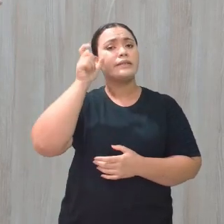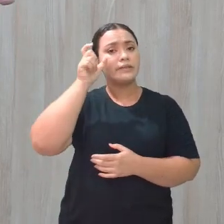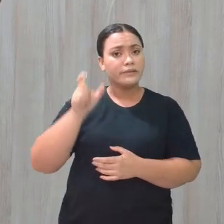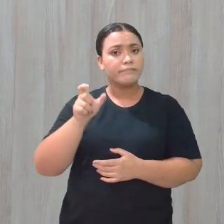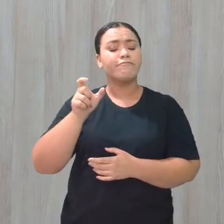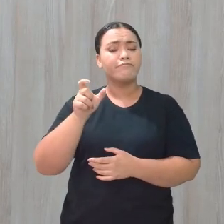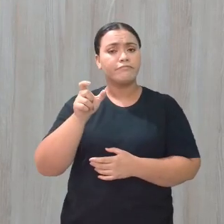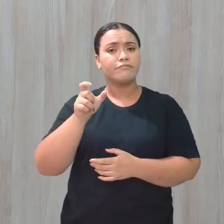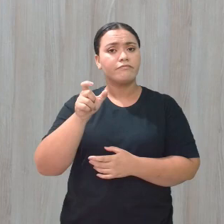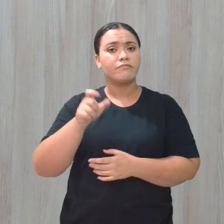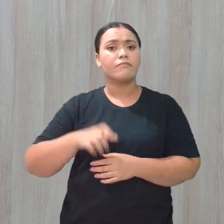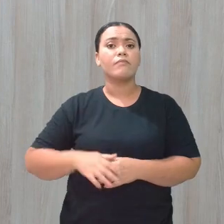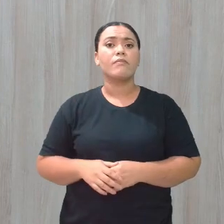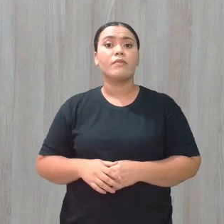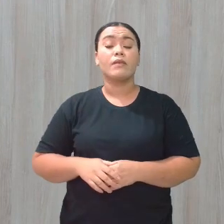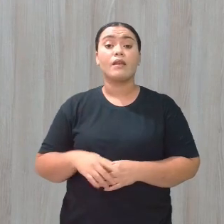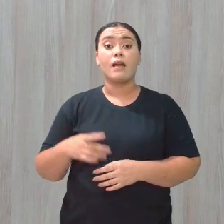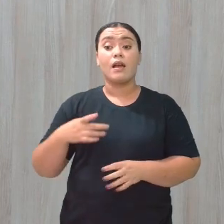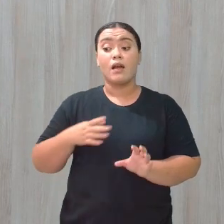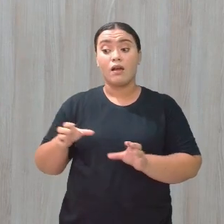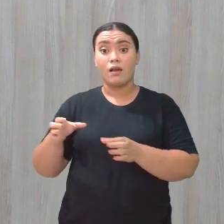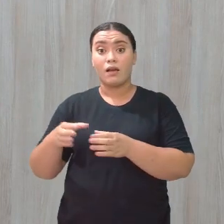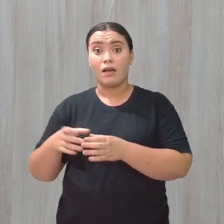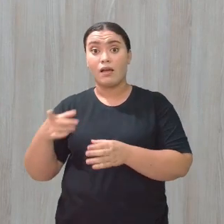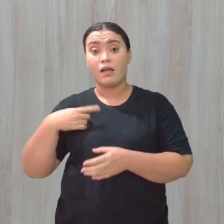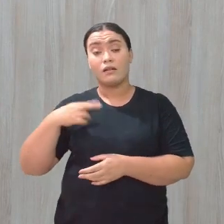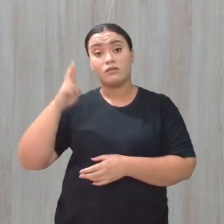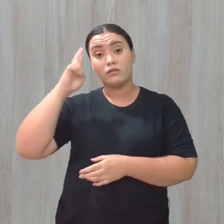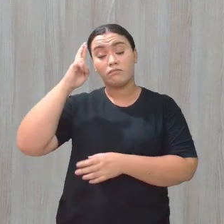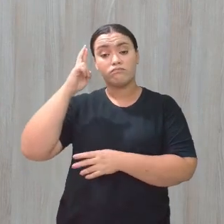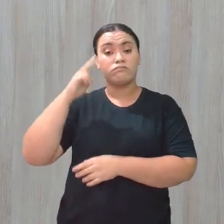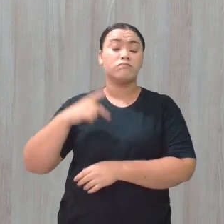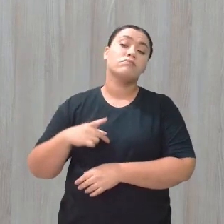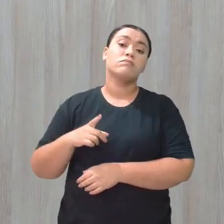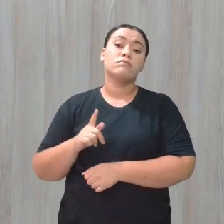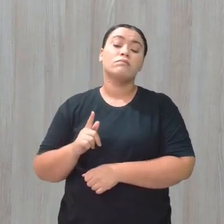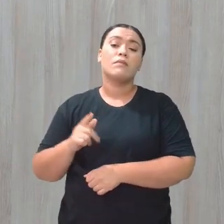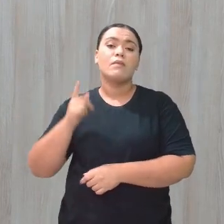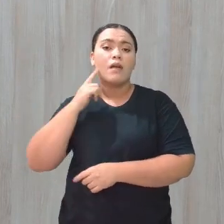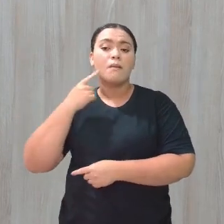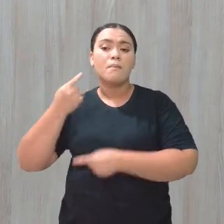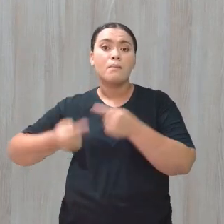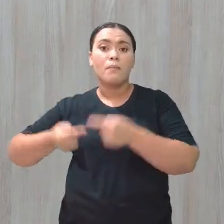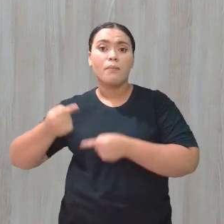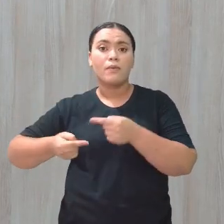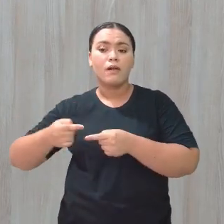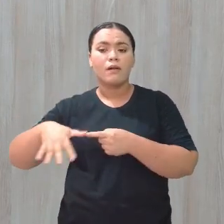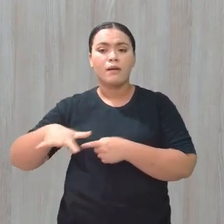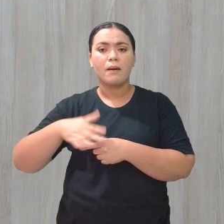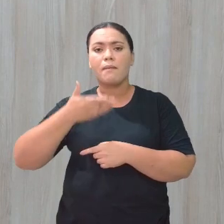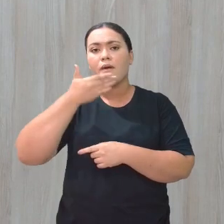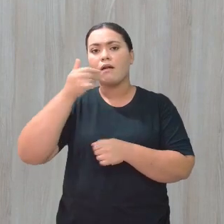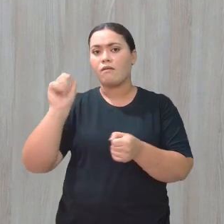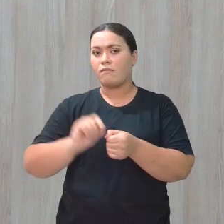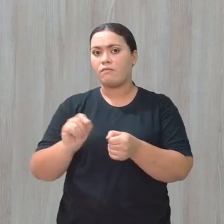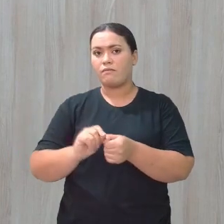interessantes para que a direção das ações da política sejam melhor executadas.